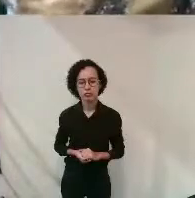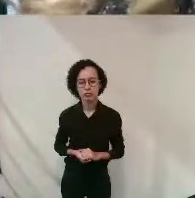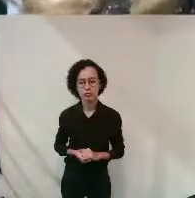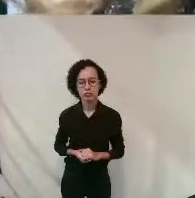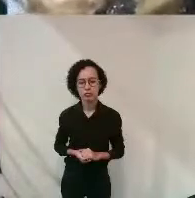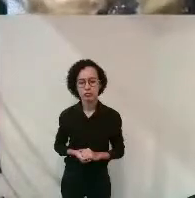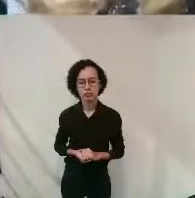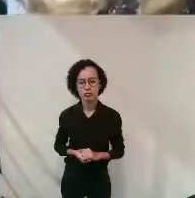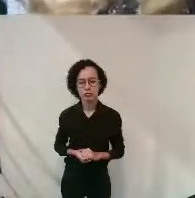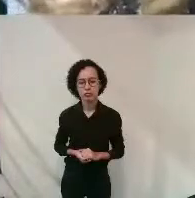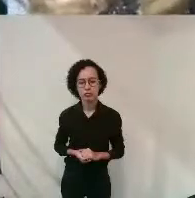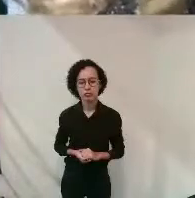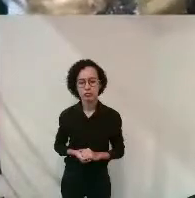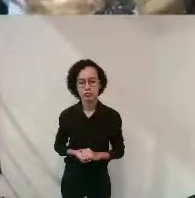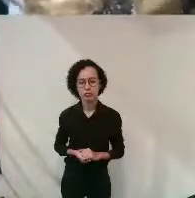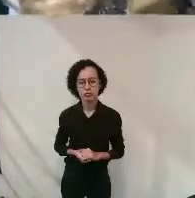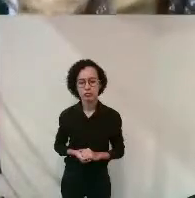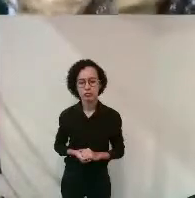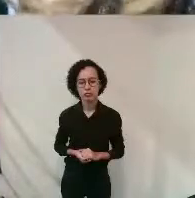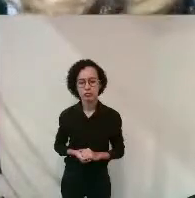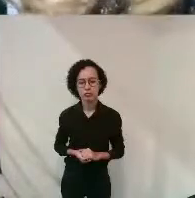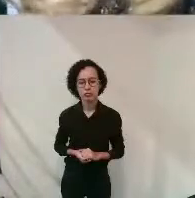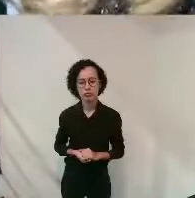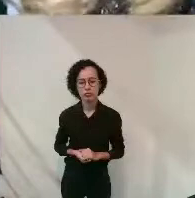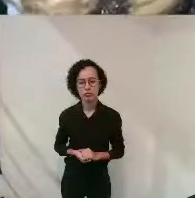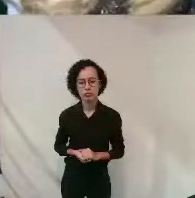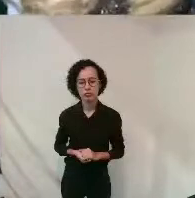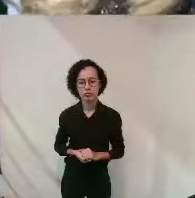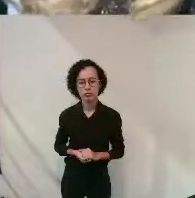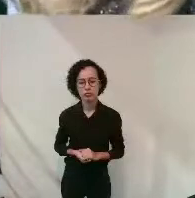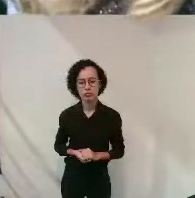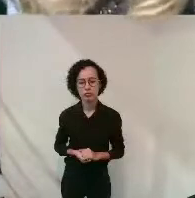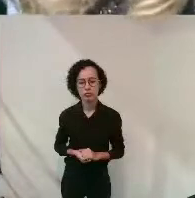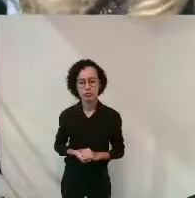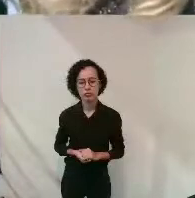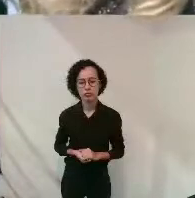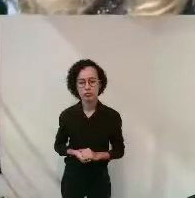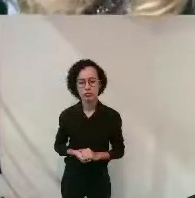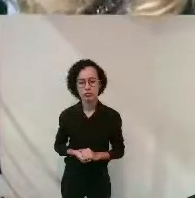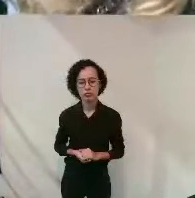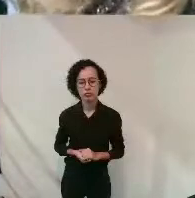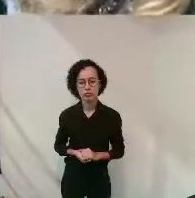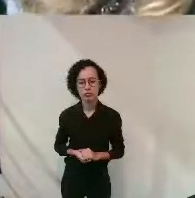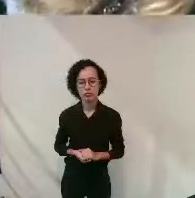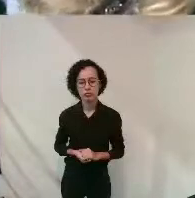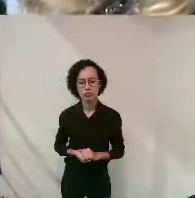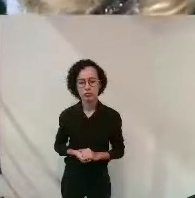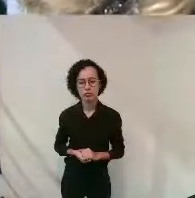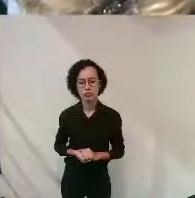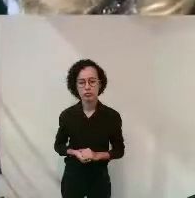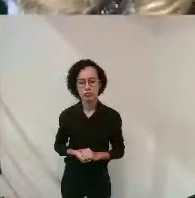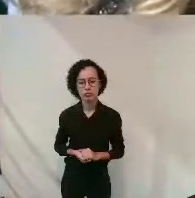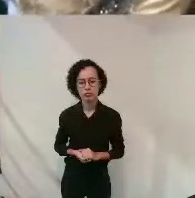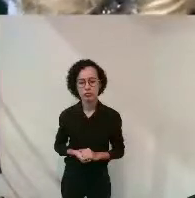Ocorre que, muitas vezes, essas pessoas que são chamadas os grandes geradores de resíduos sólidos, eles não arcam com essa obrigação legal e eles deixam nas costas